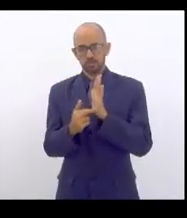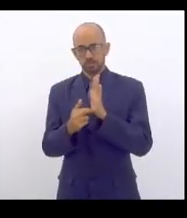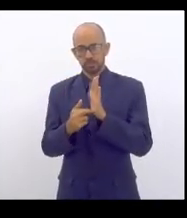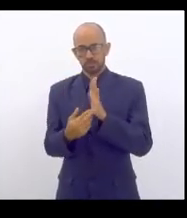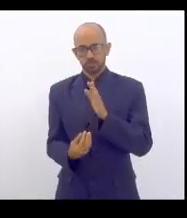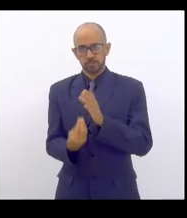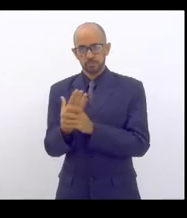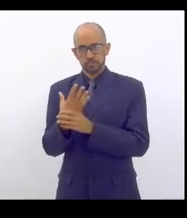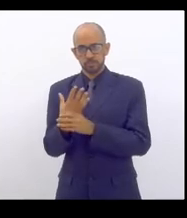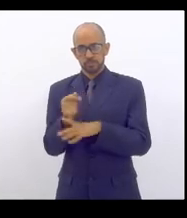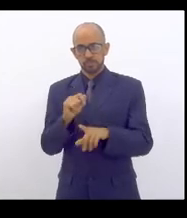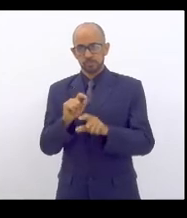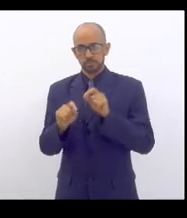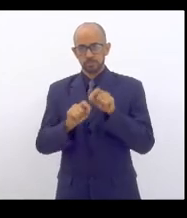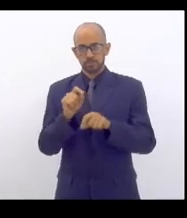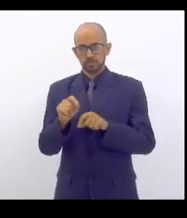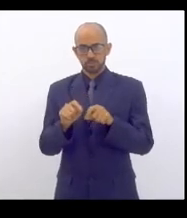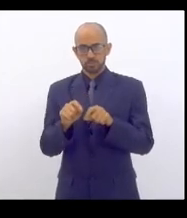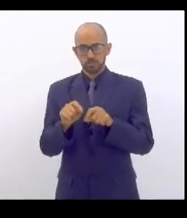para